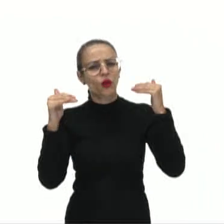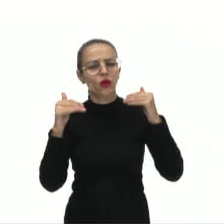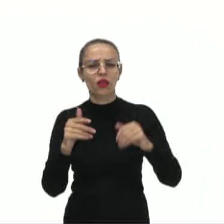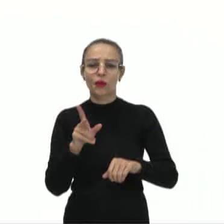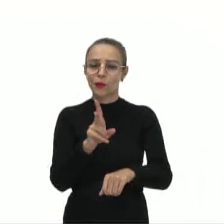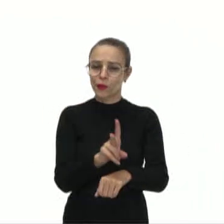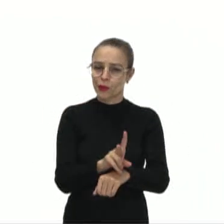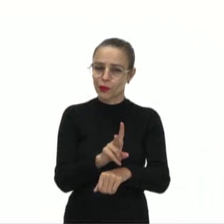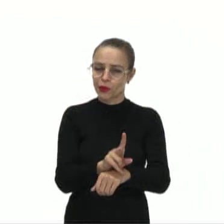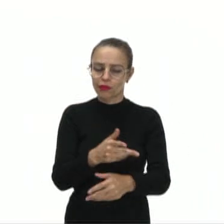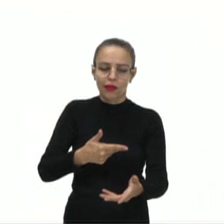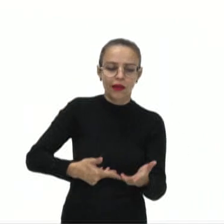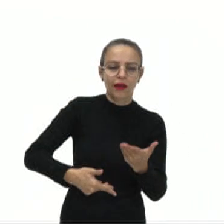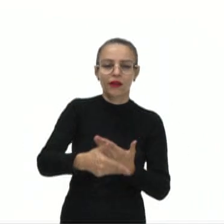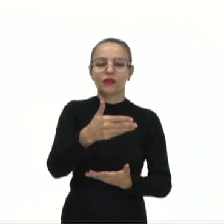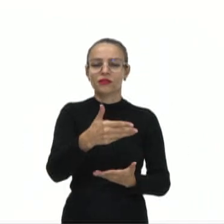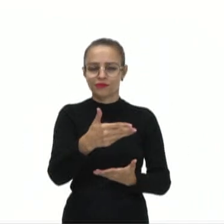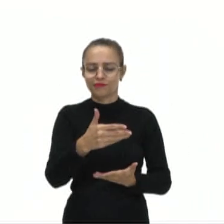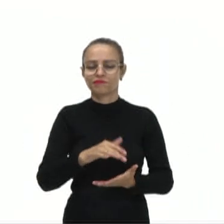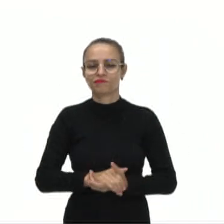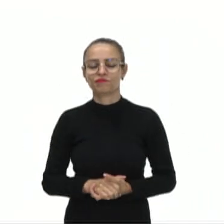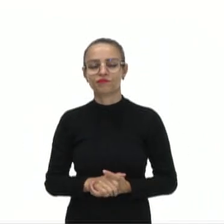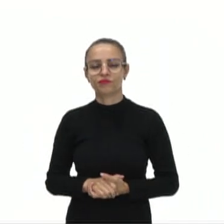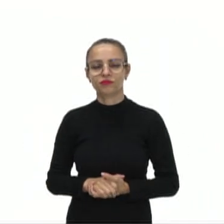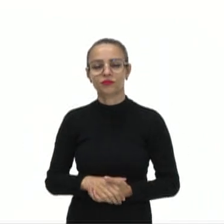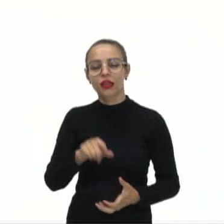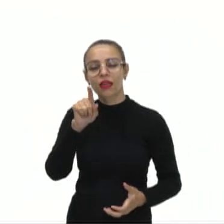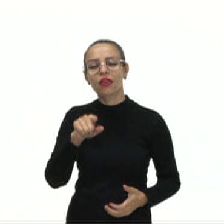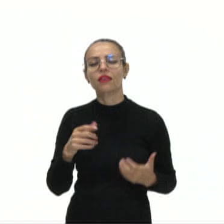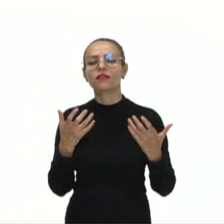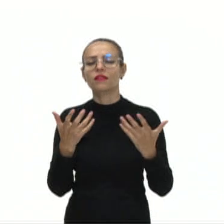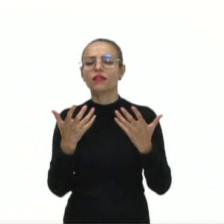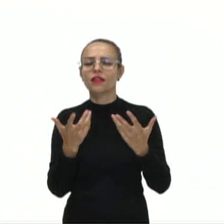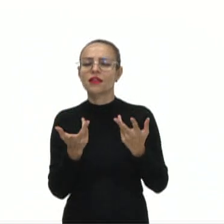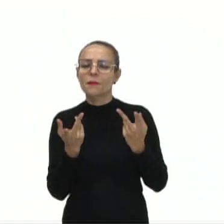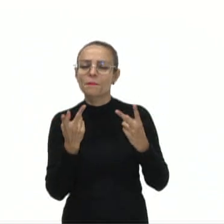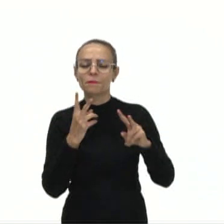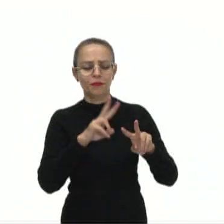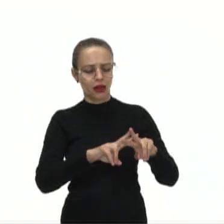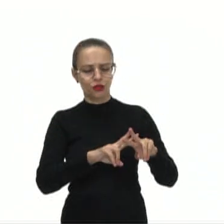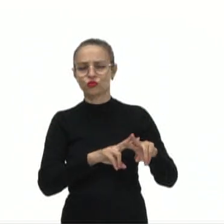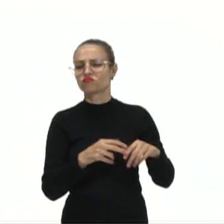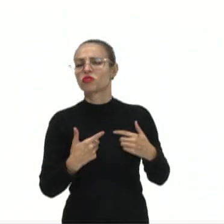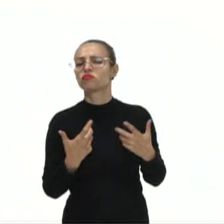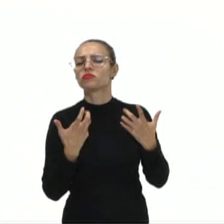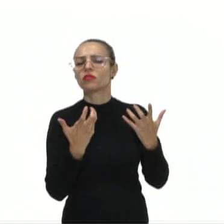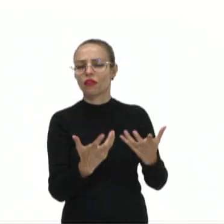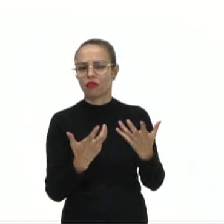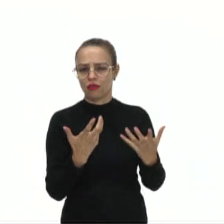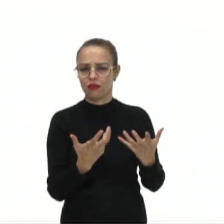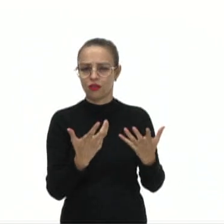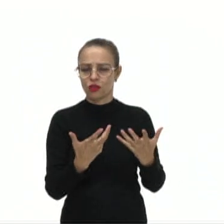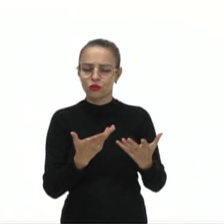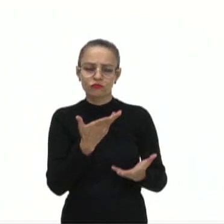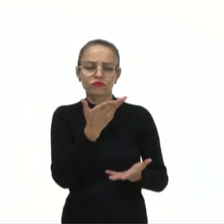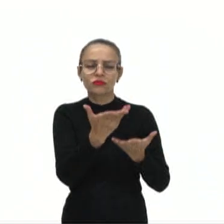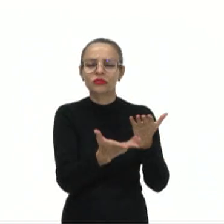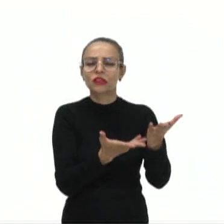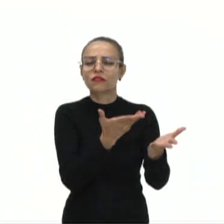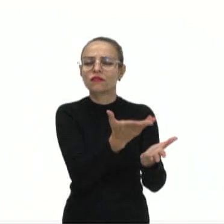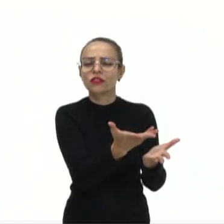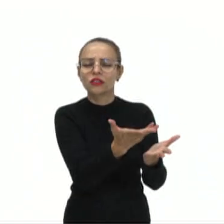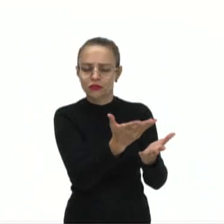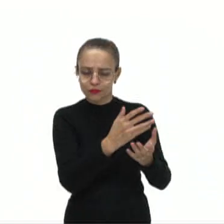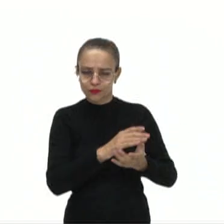se ganha em se perder. É querer estar preso por vontade. É servir a quem vence o